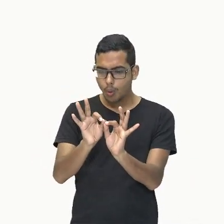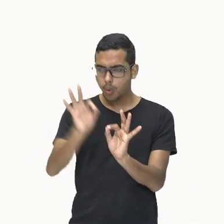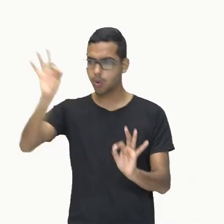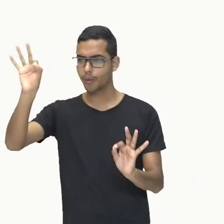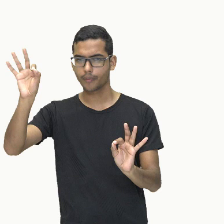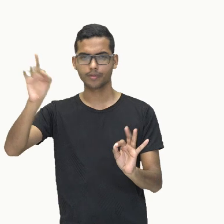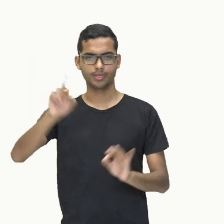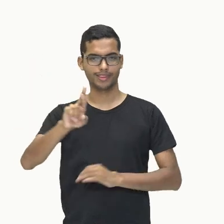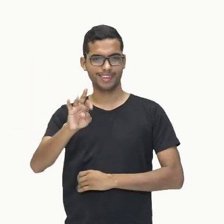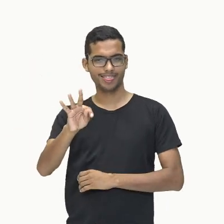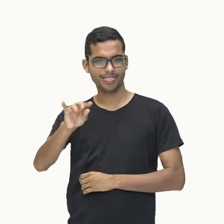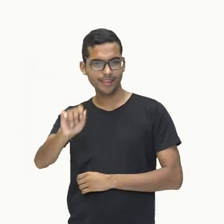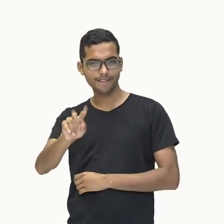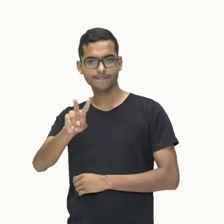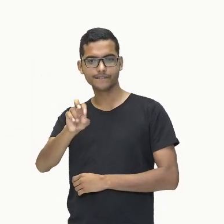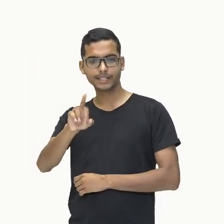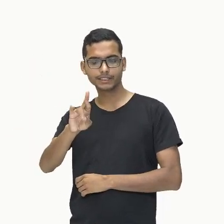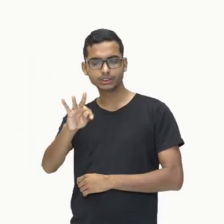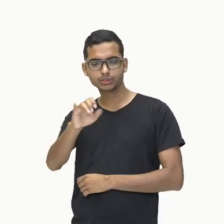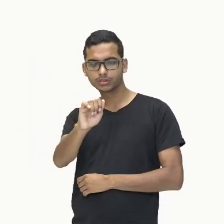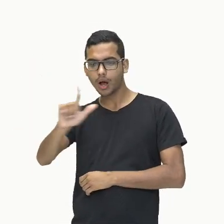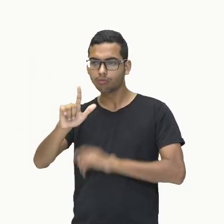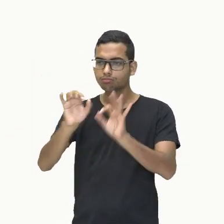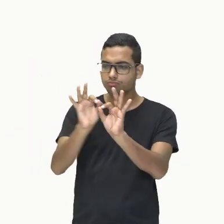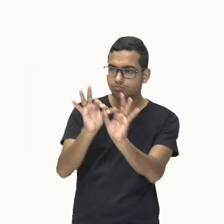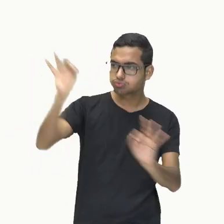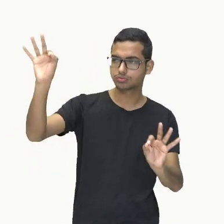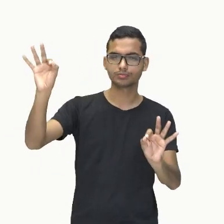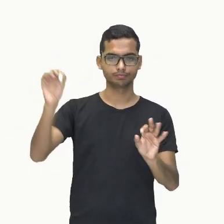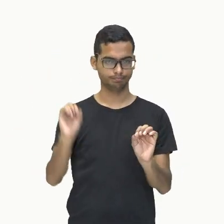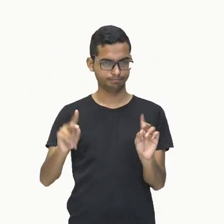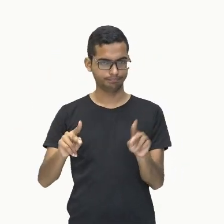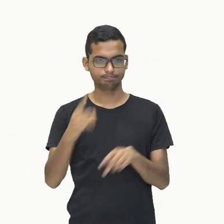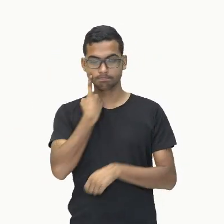bom? Então, a gente vai,